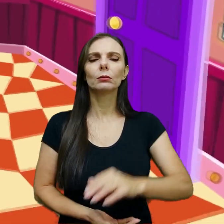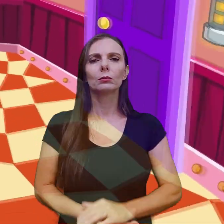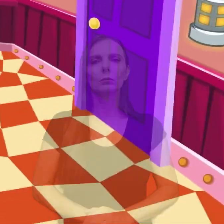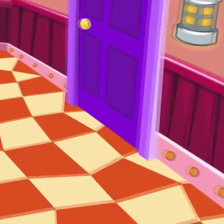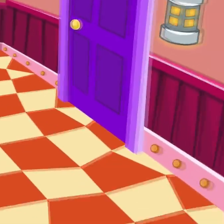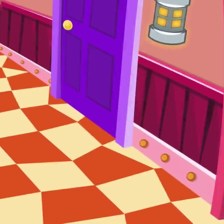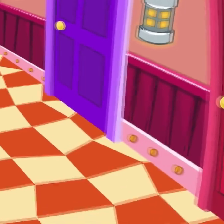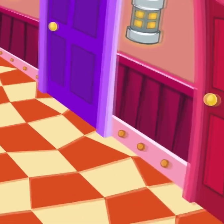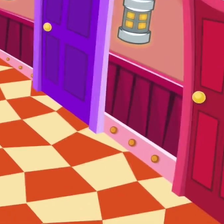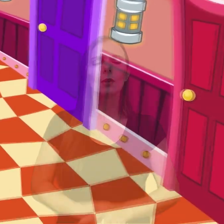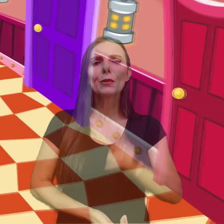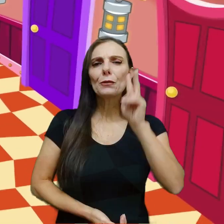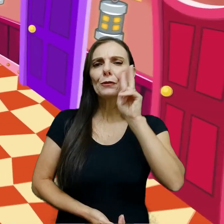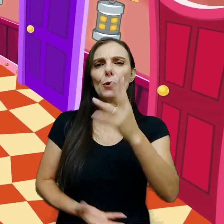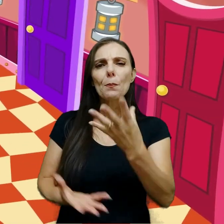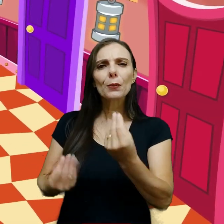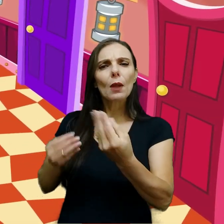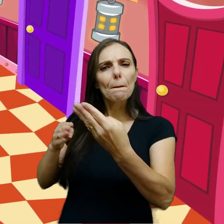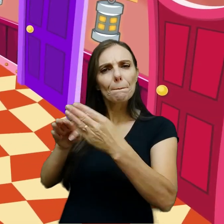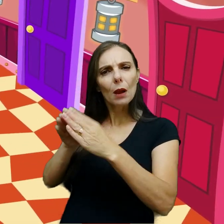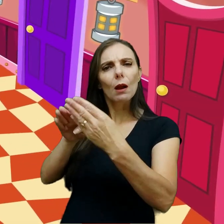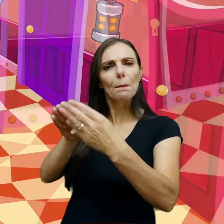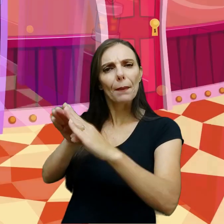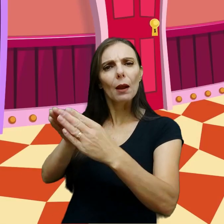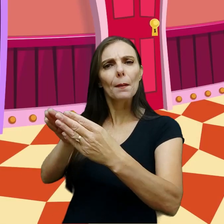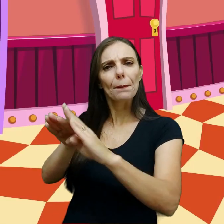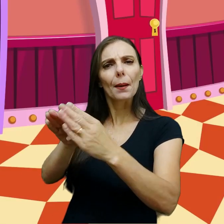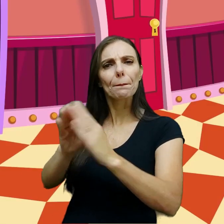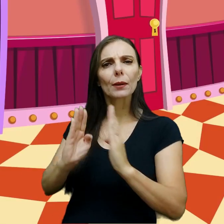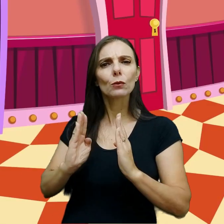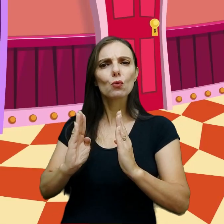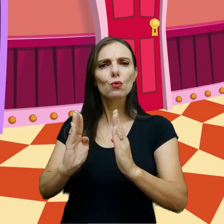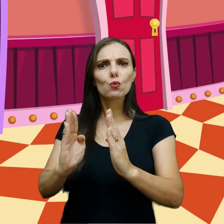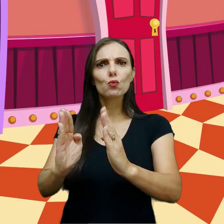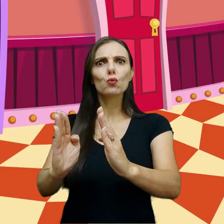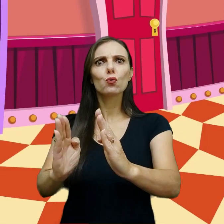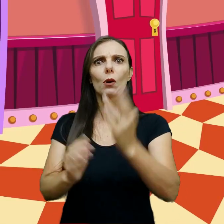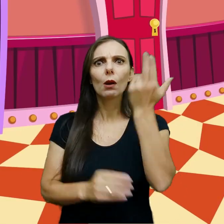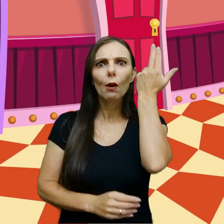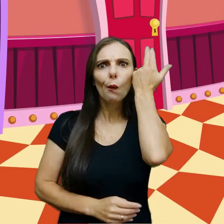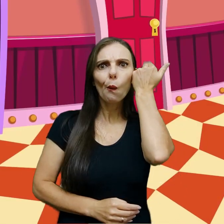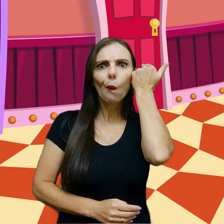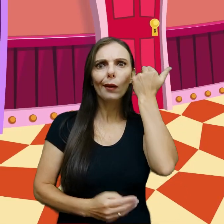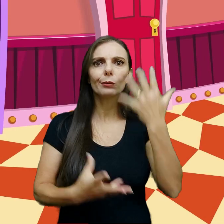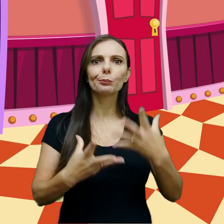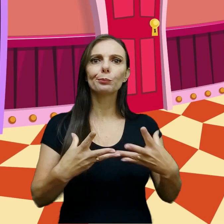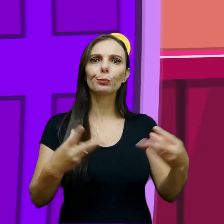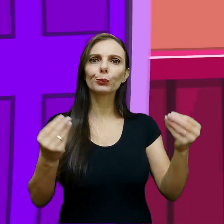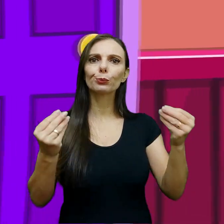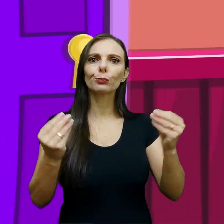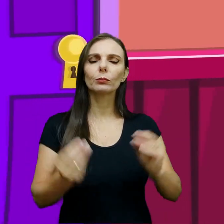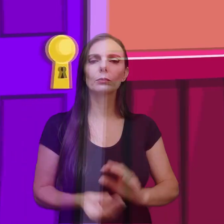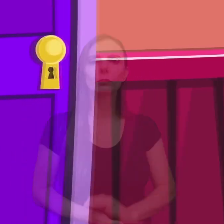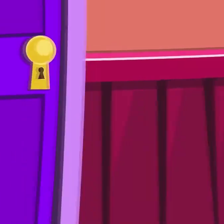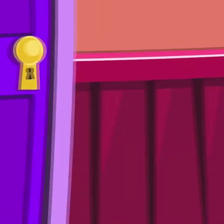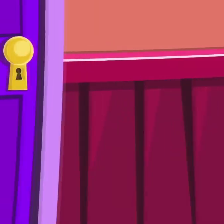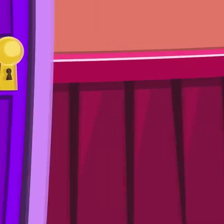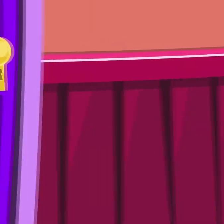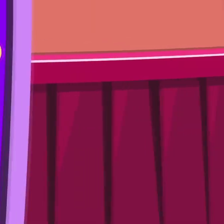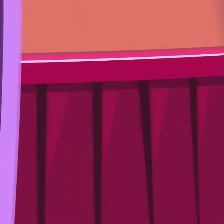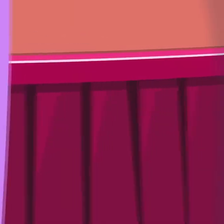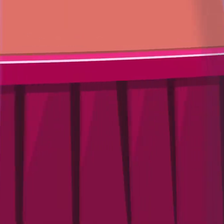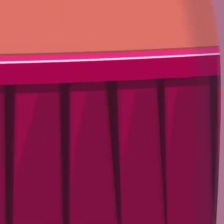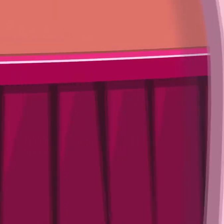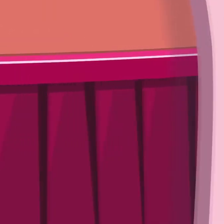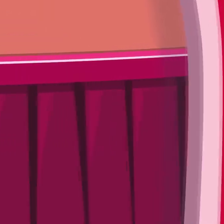começou a andar. Ela viu muitas portas fechadas ao longo do corredor. E o coelho desapareceu.